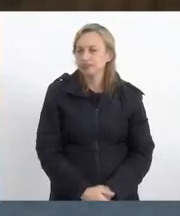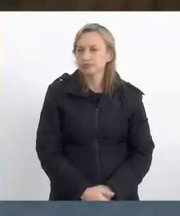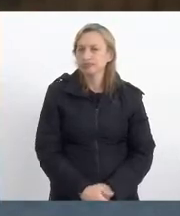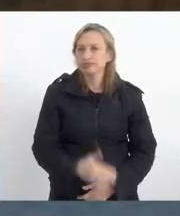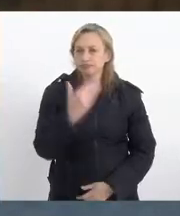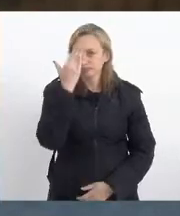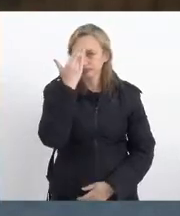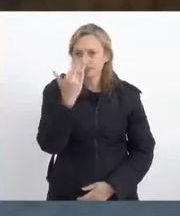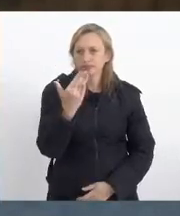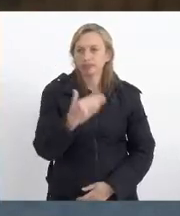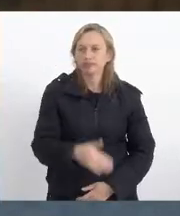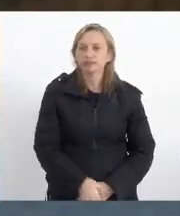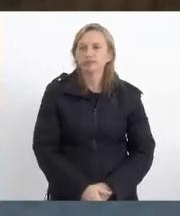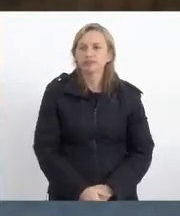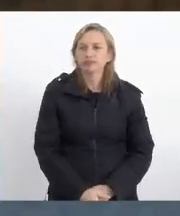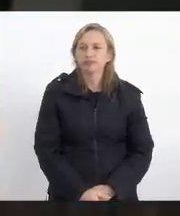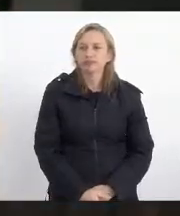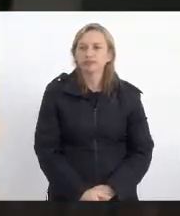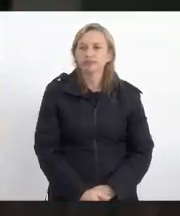Obrigado.